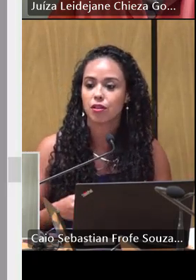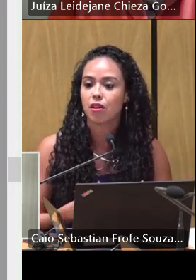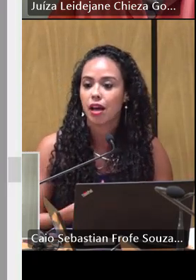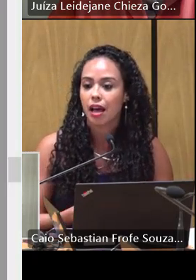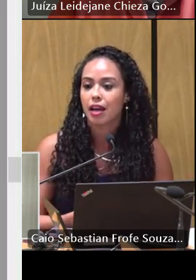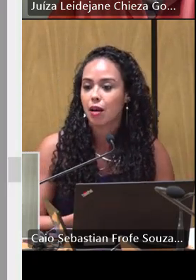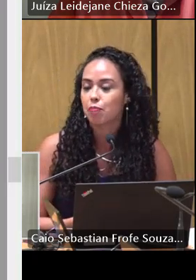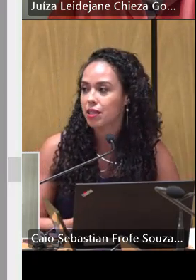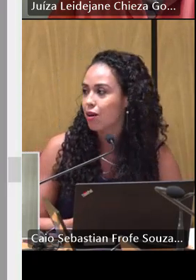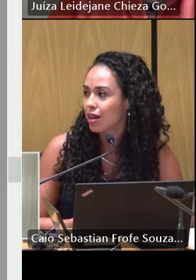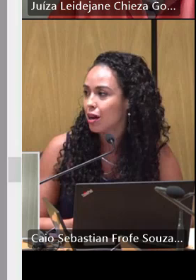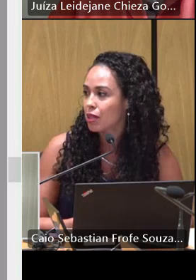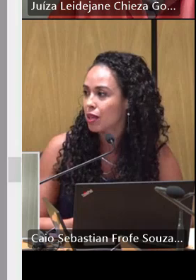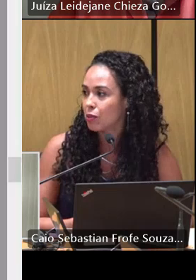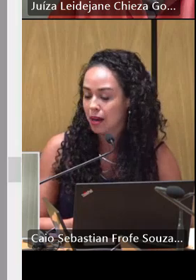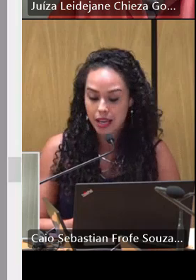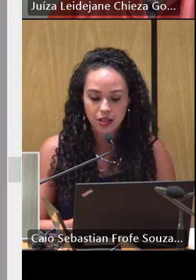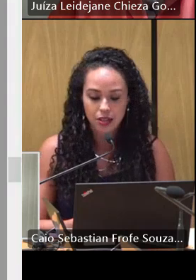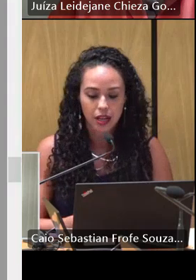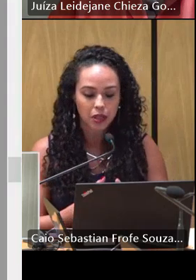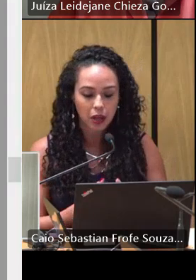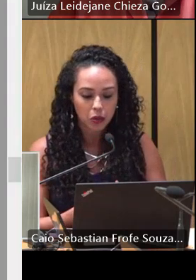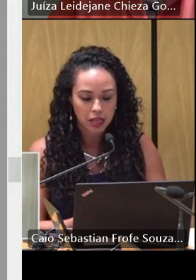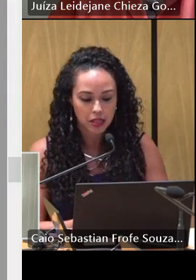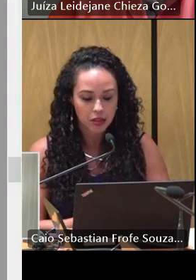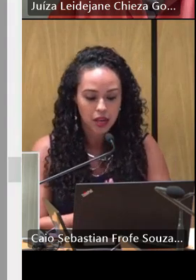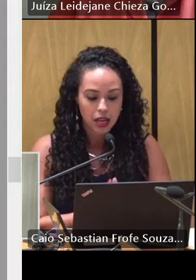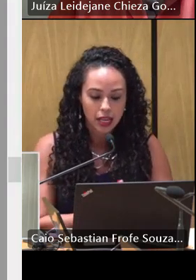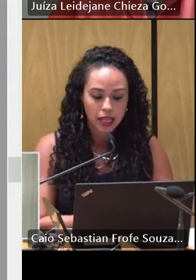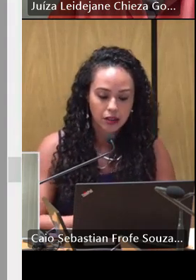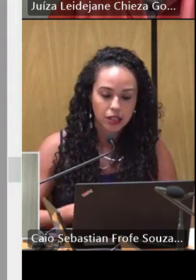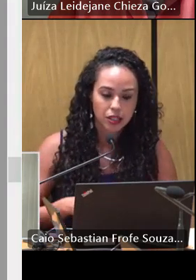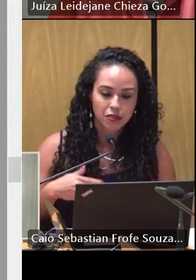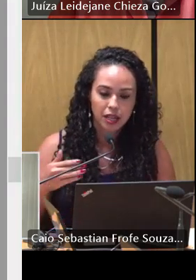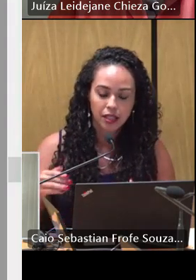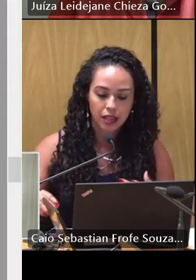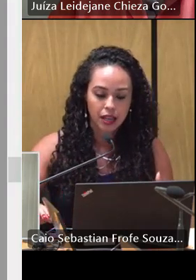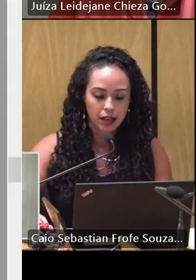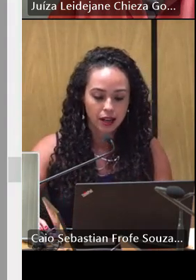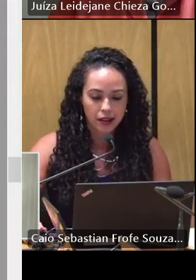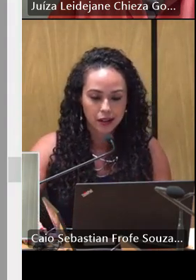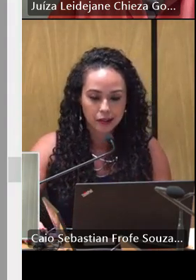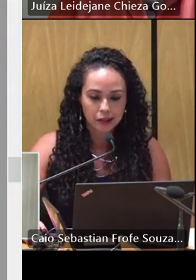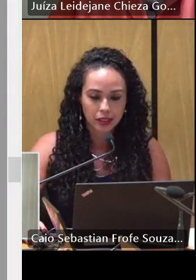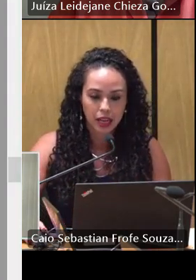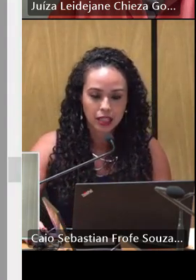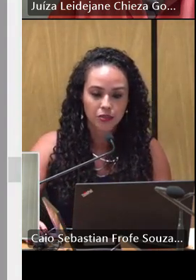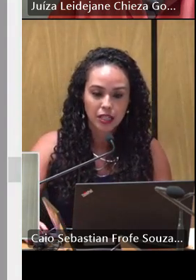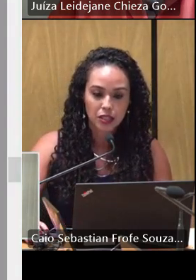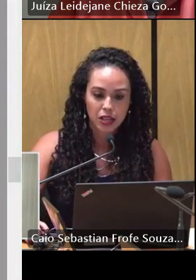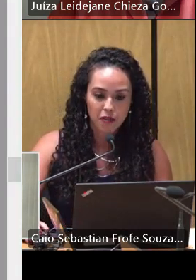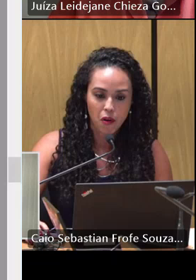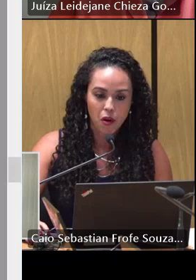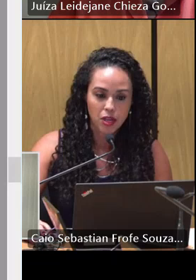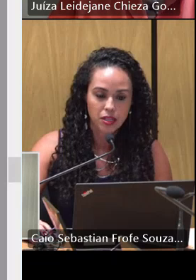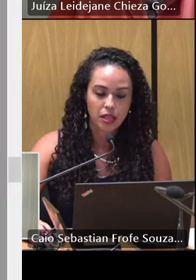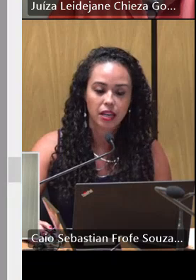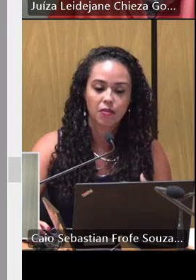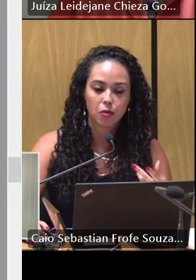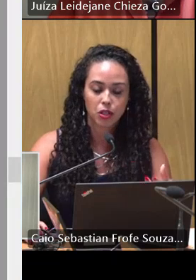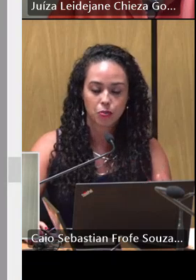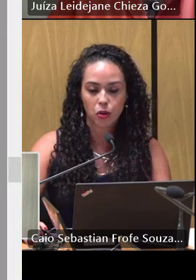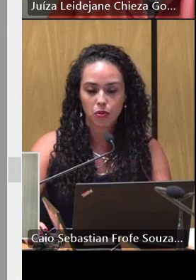Janeiro era a capital né capital do país né capital do Brasil Então a gente vai ter ã diversas reformas